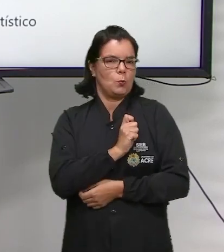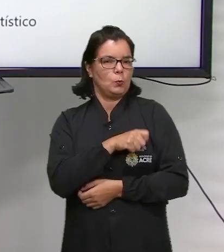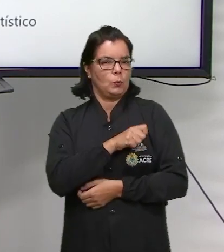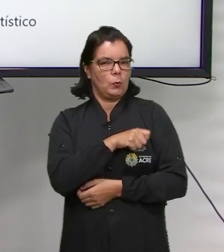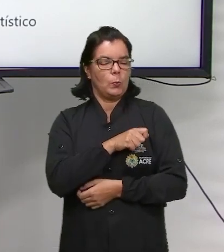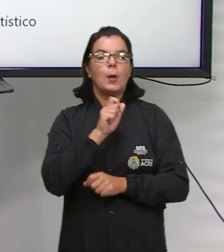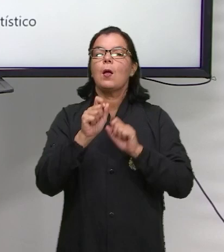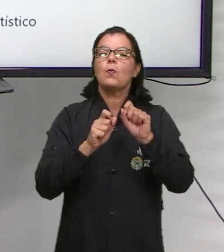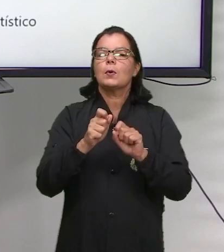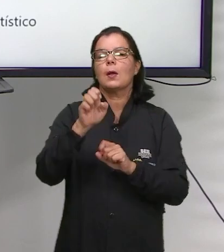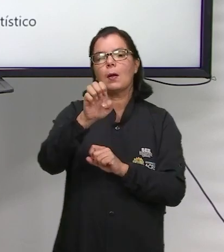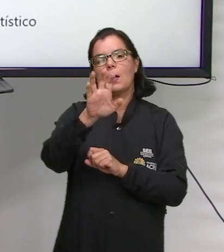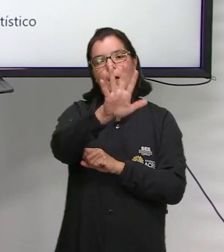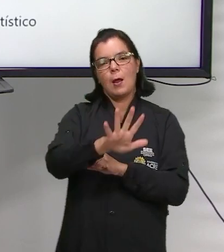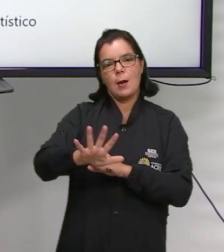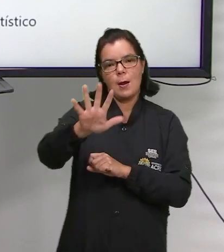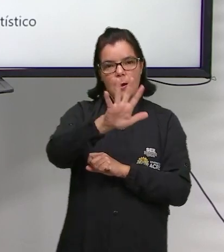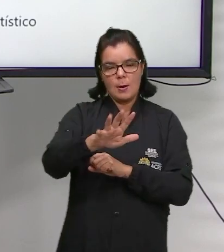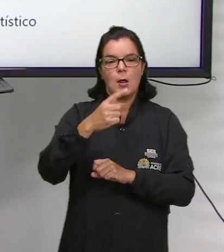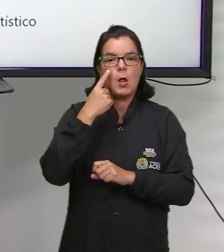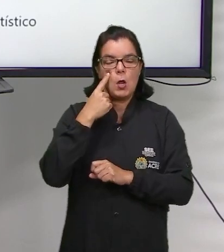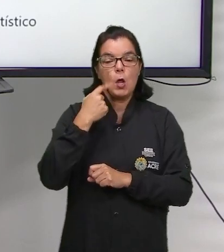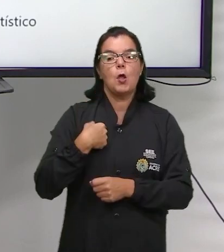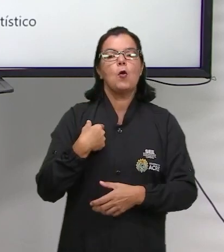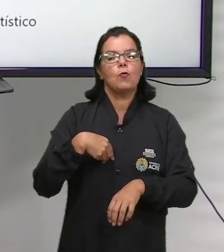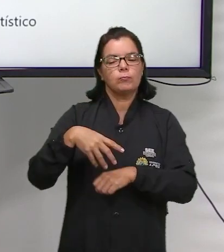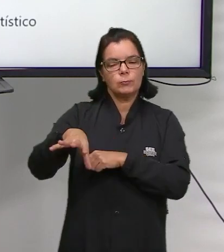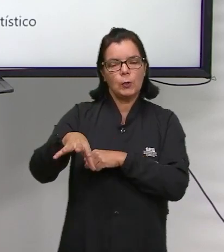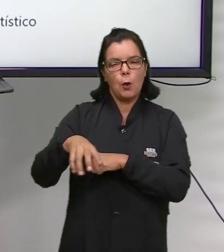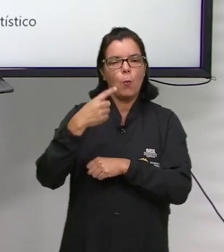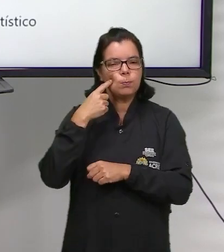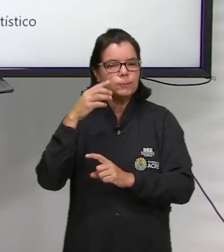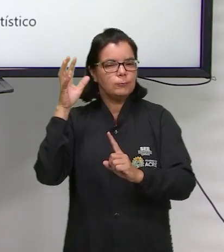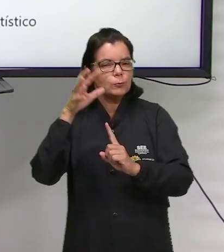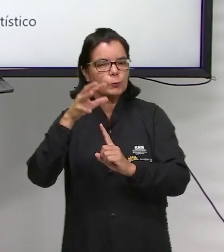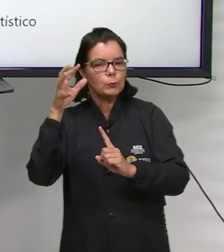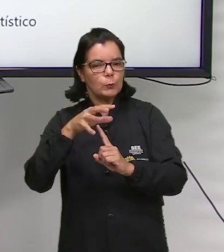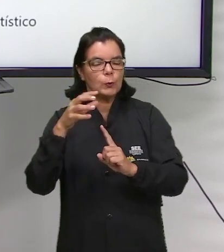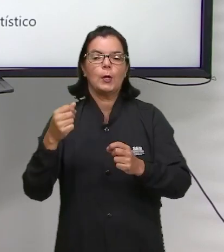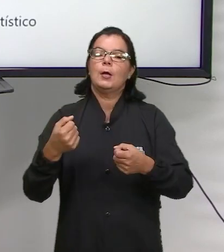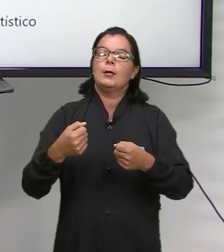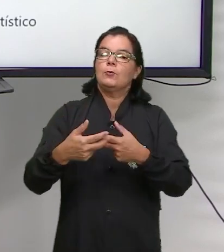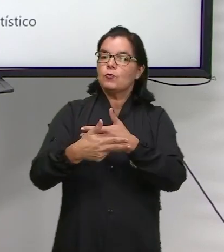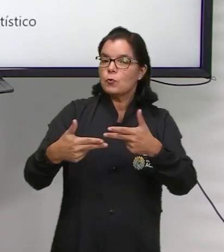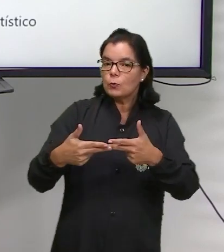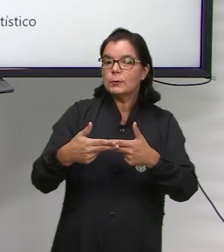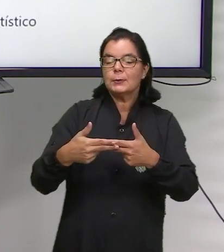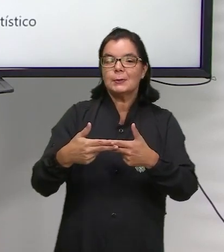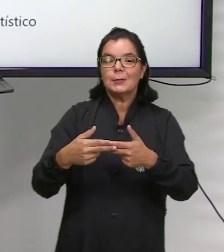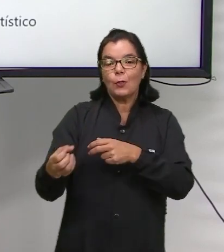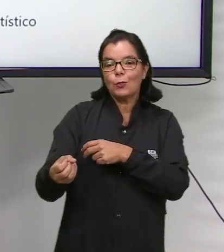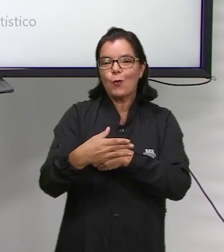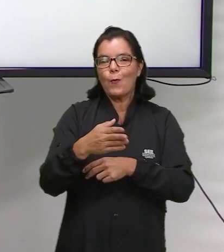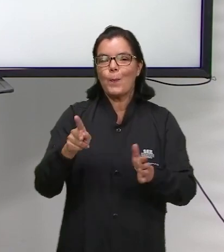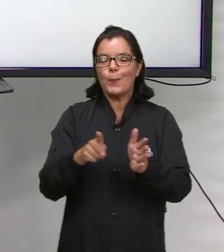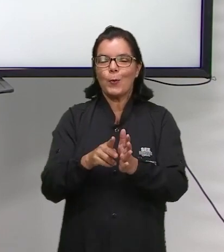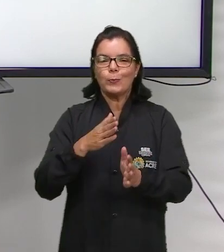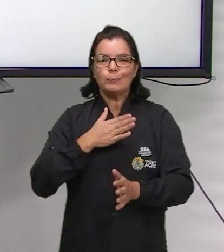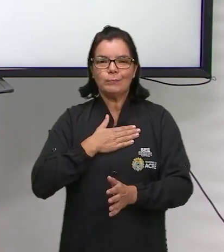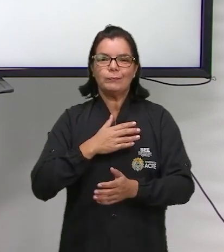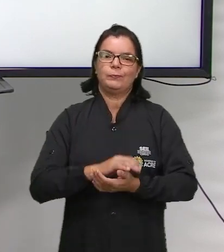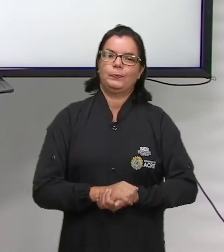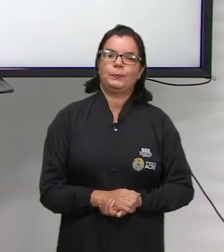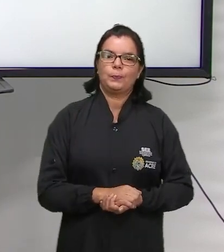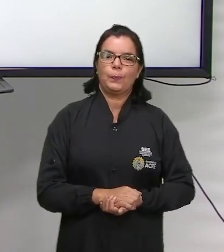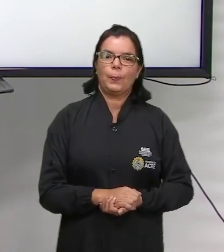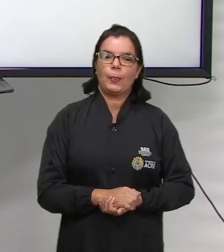a Europa. Então eu me alimentava das principais influências para poder criar algo genuinamente meu. Certinho?